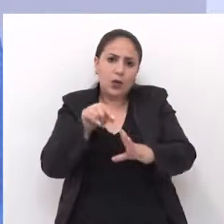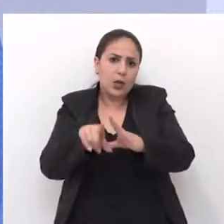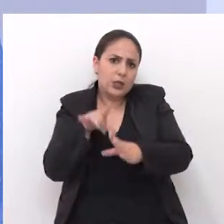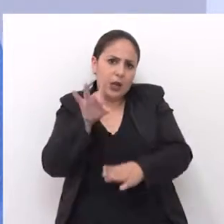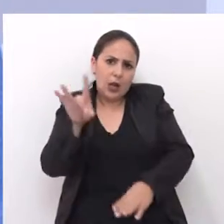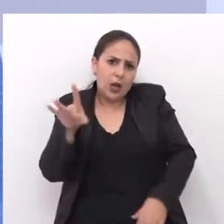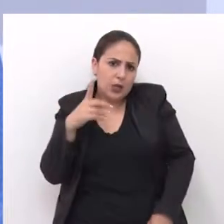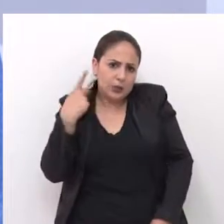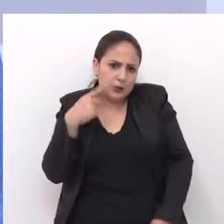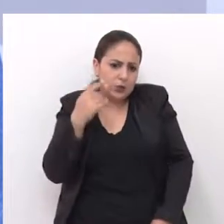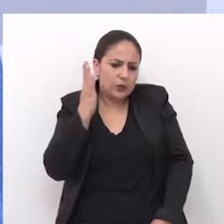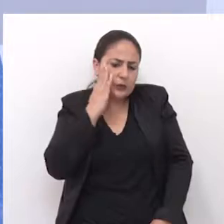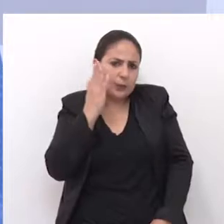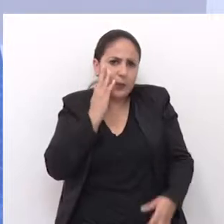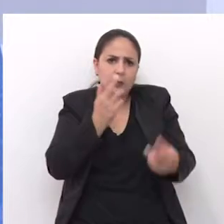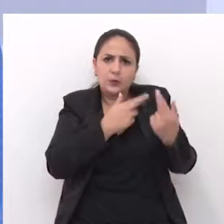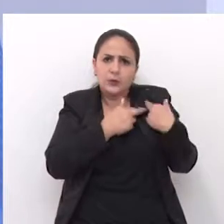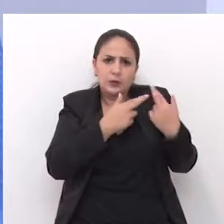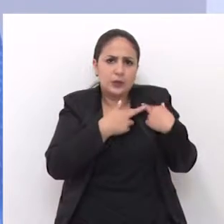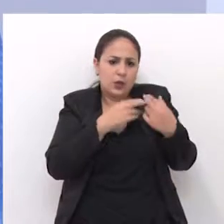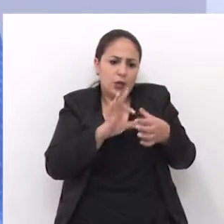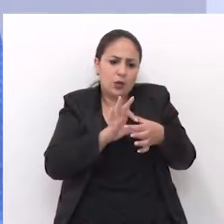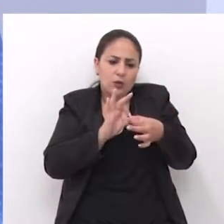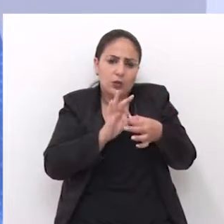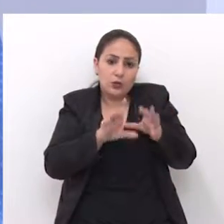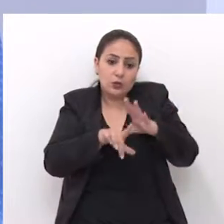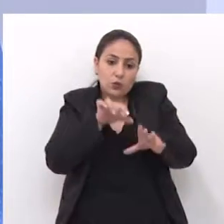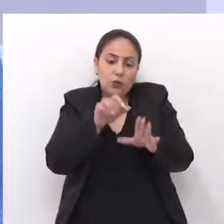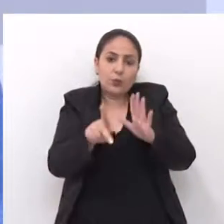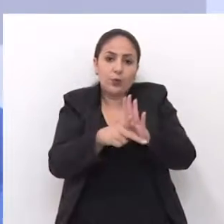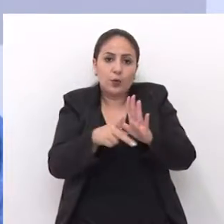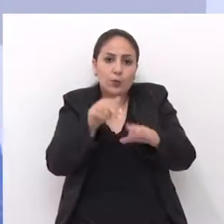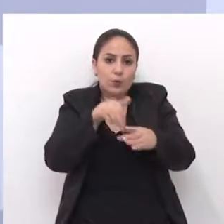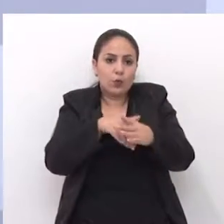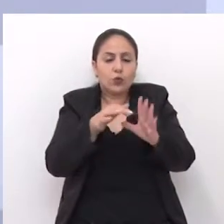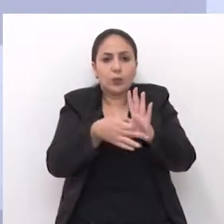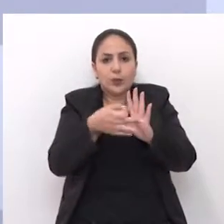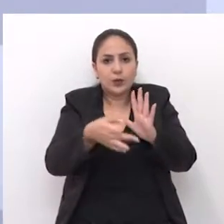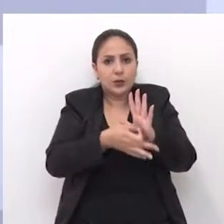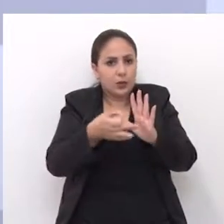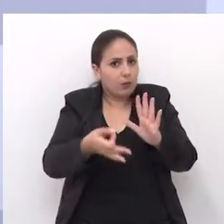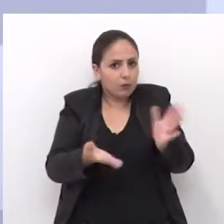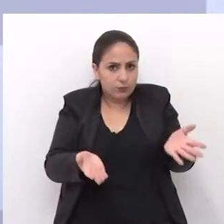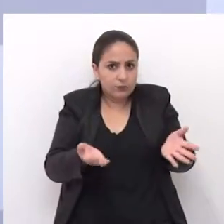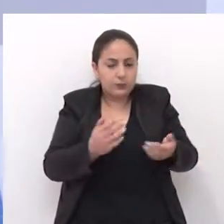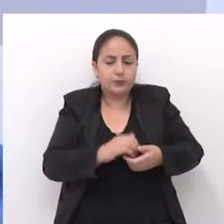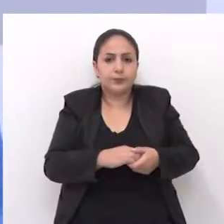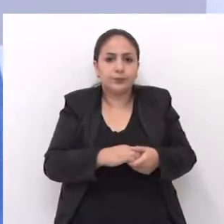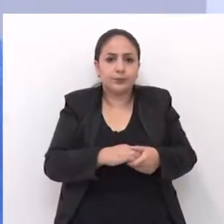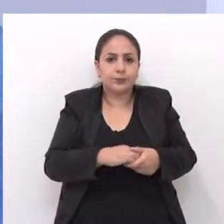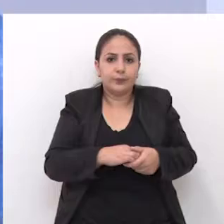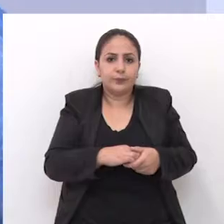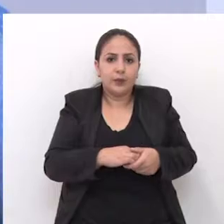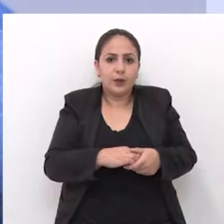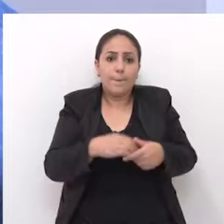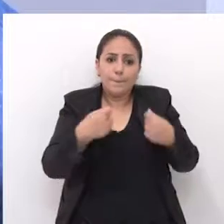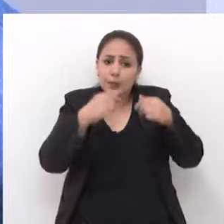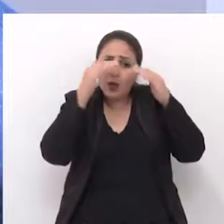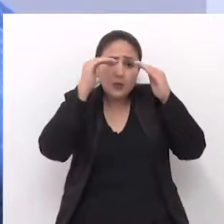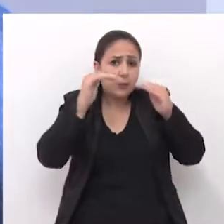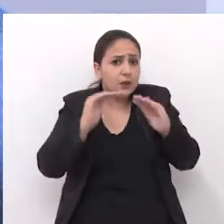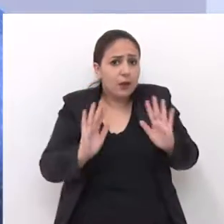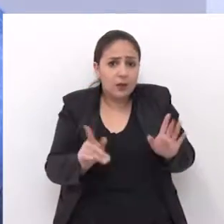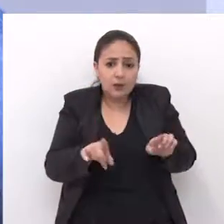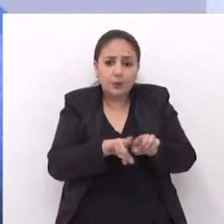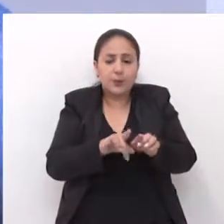decisão de cada vereador é responsável, ele é autônomo, ele que decide o seu voto, a sua opinião, a sua manifestação na tribuna